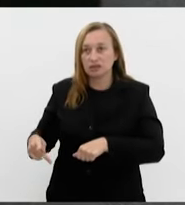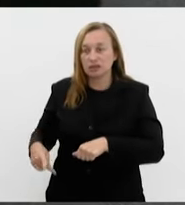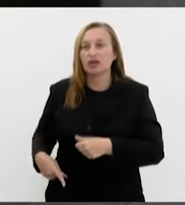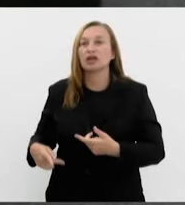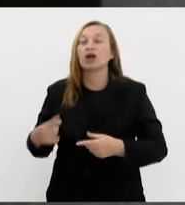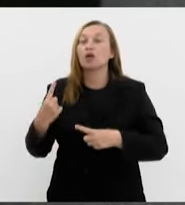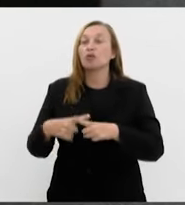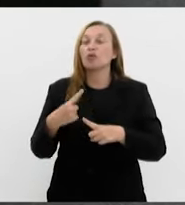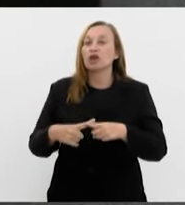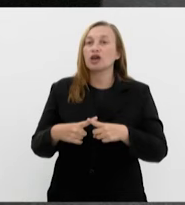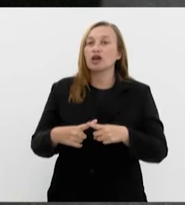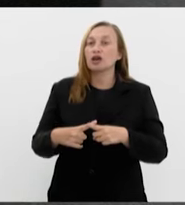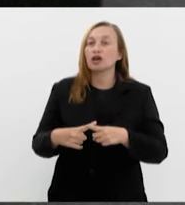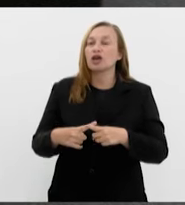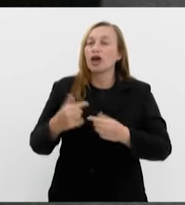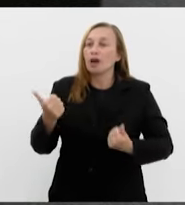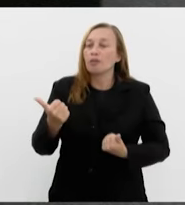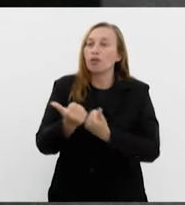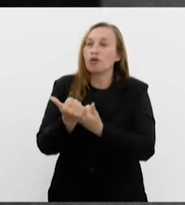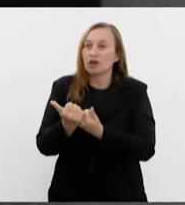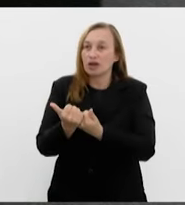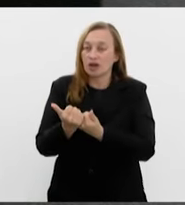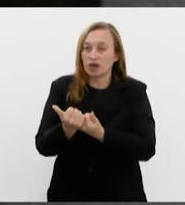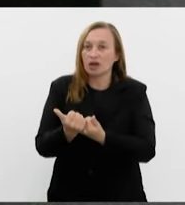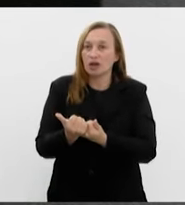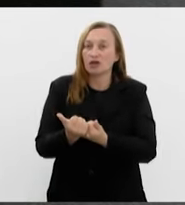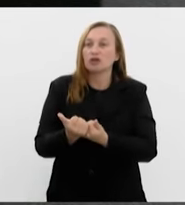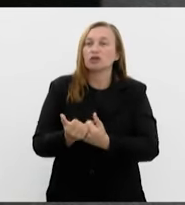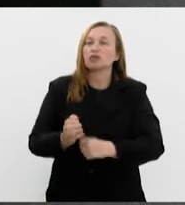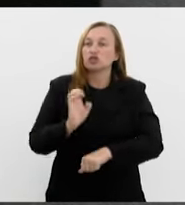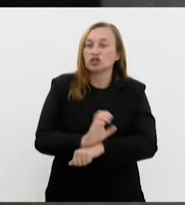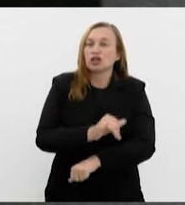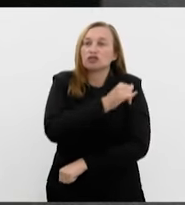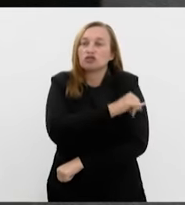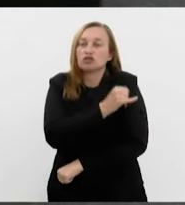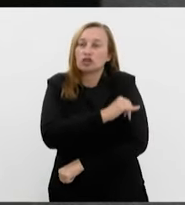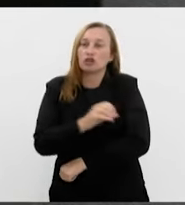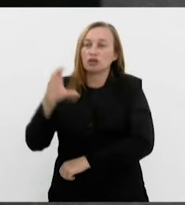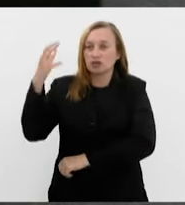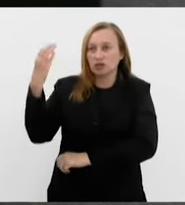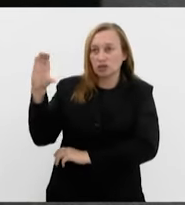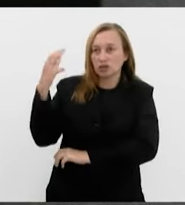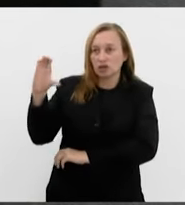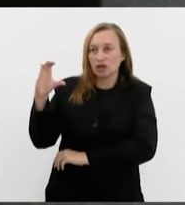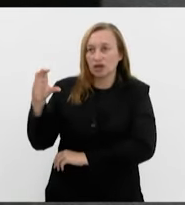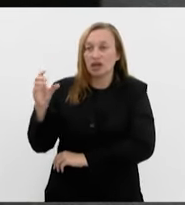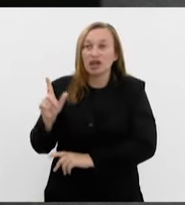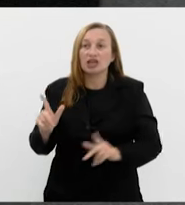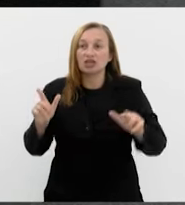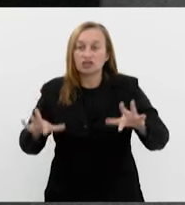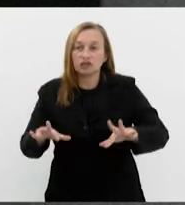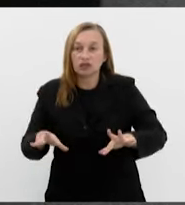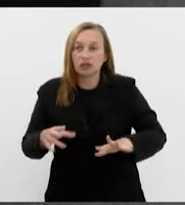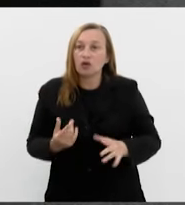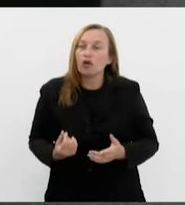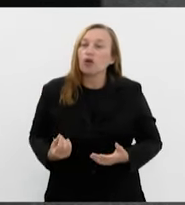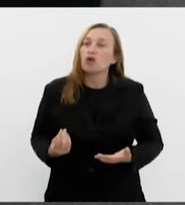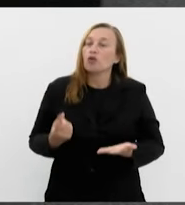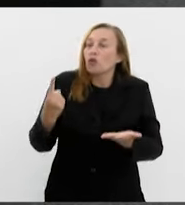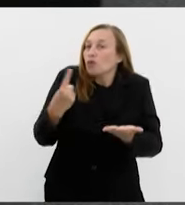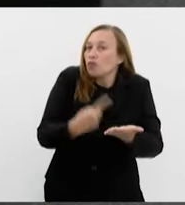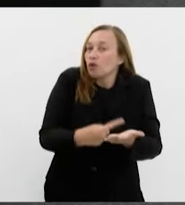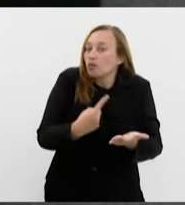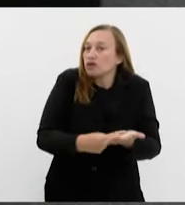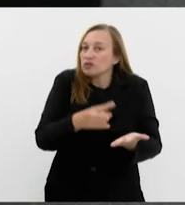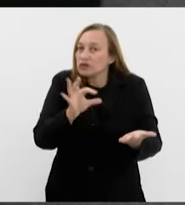Rio de Janeiro e para Niterói eram suficientes para aquilo que definiu o meu apoio, eu saí dali com compromissos firmados. E